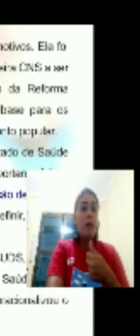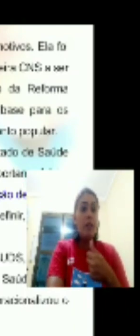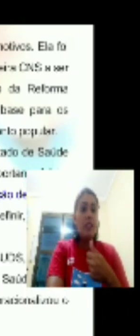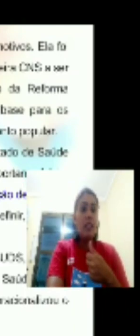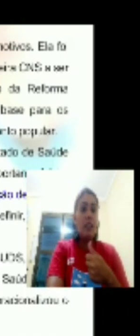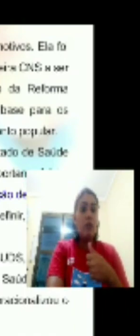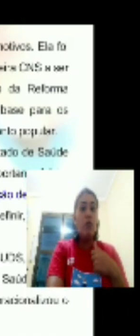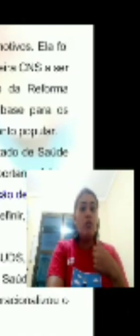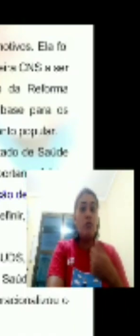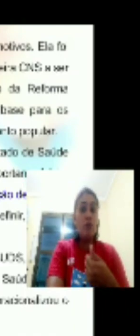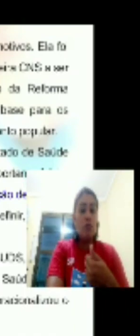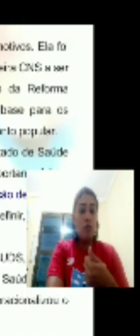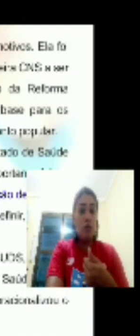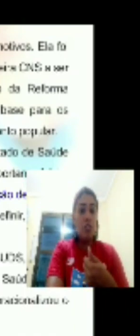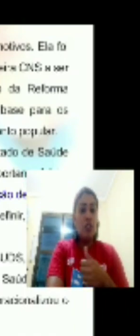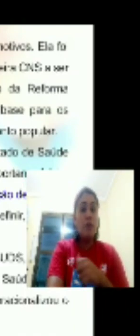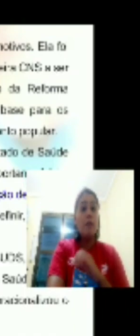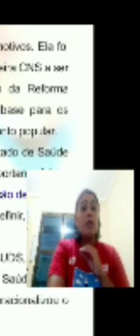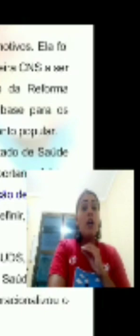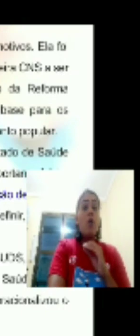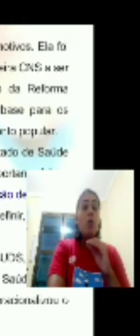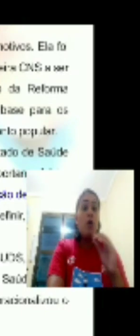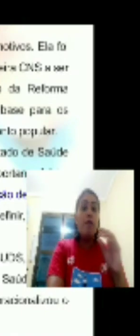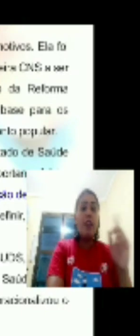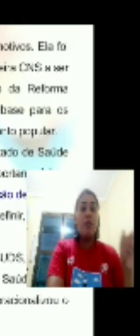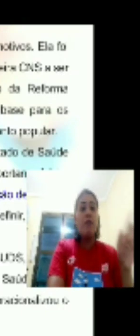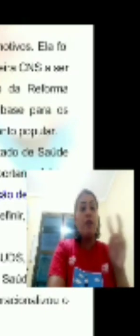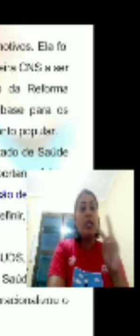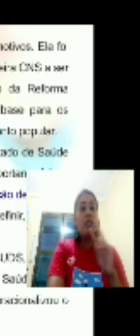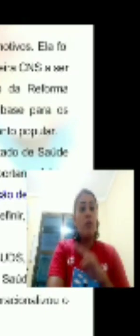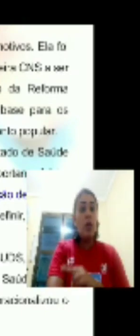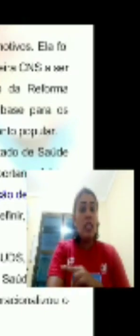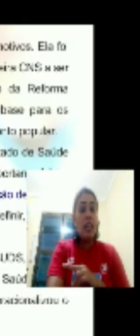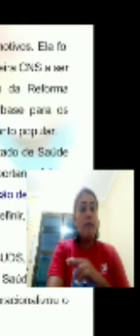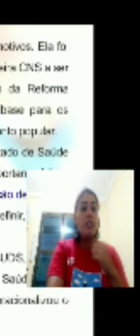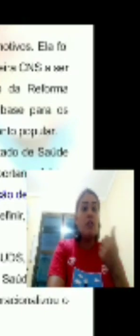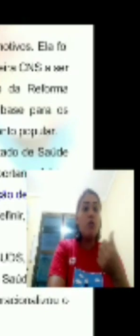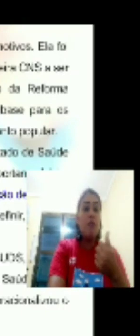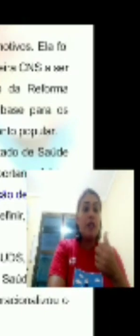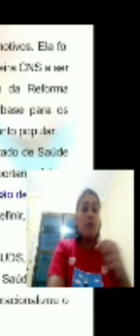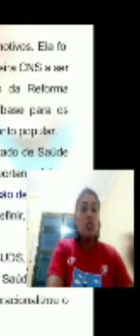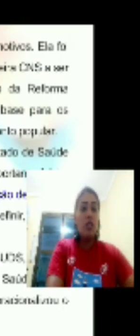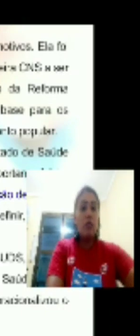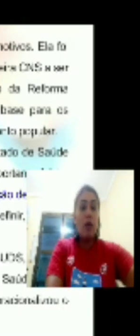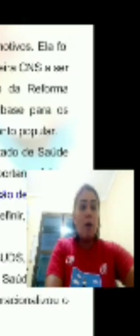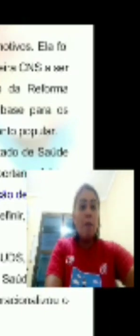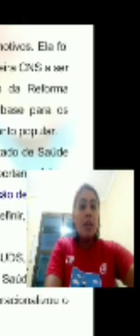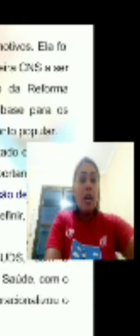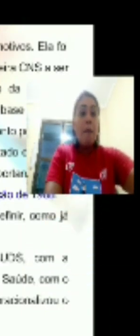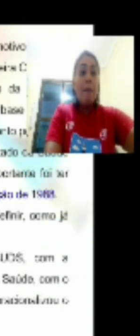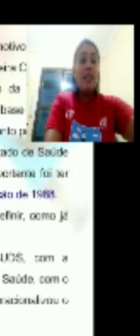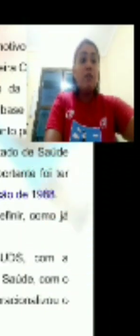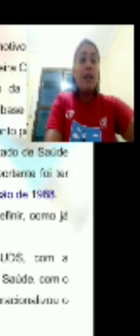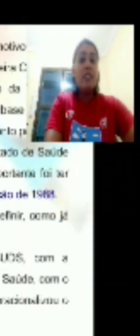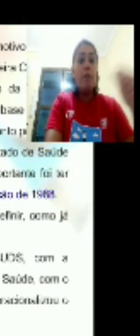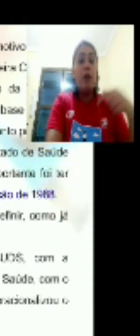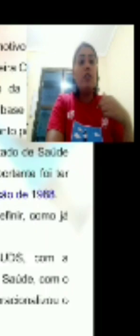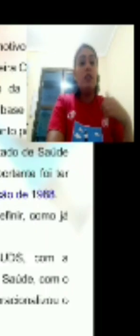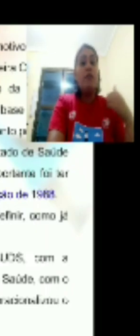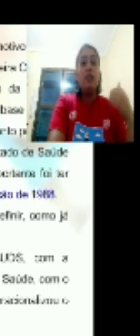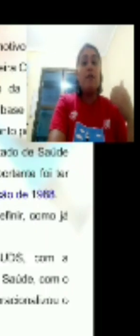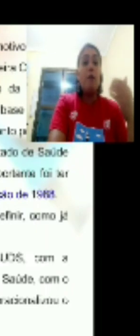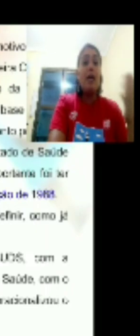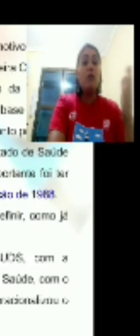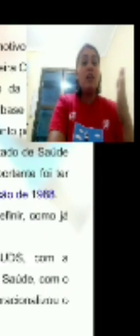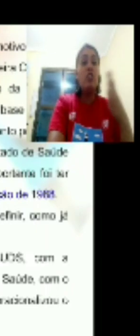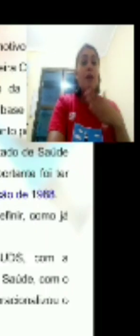foi implementado o SUDES, um convênio que foi entre o INAMPS e o governo estadual. Mas o mais